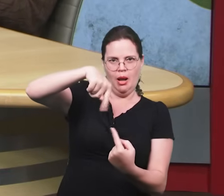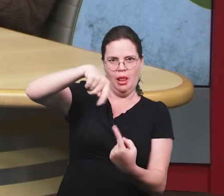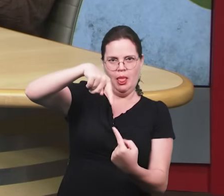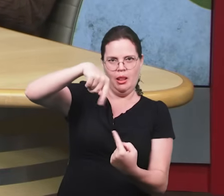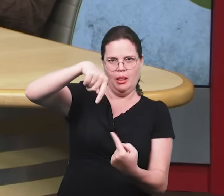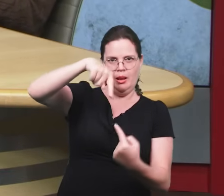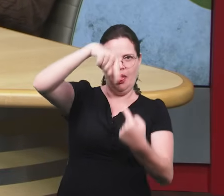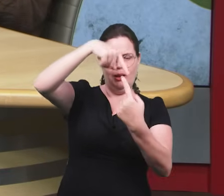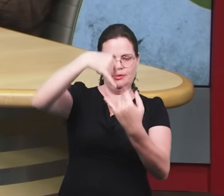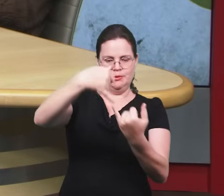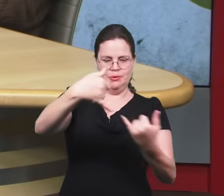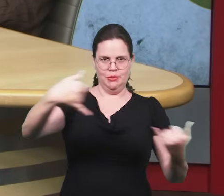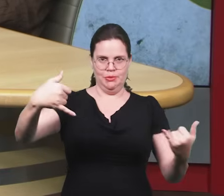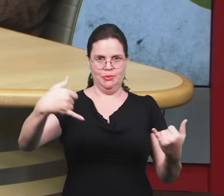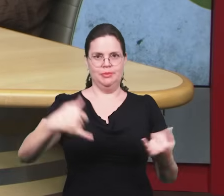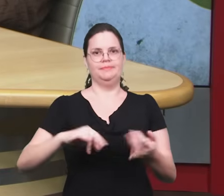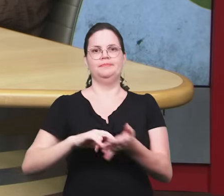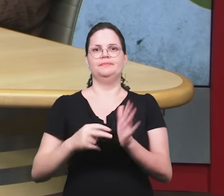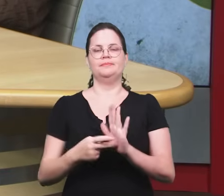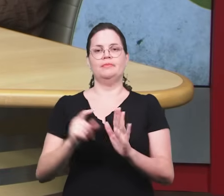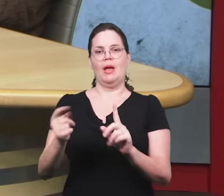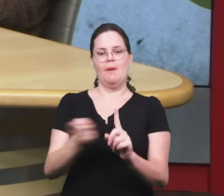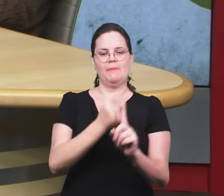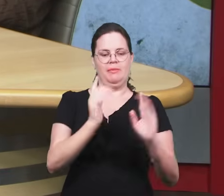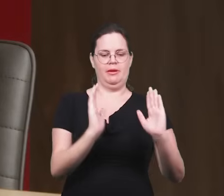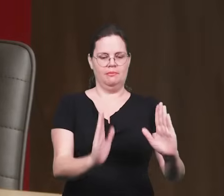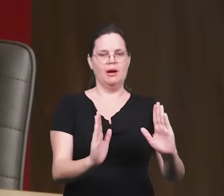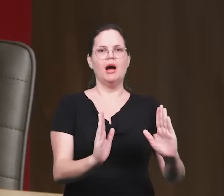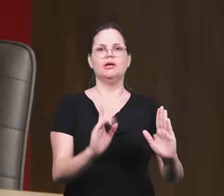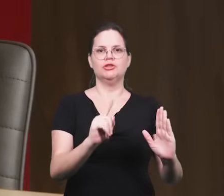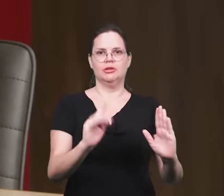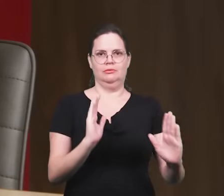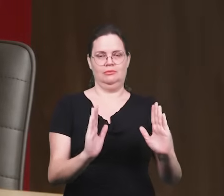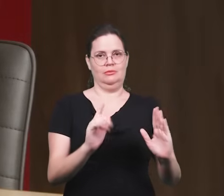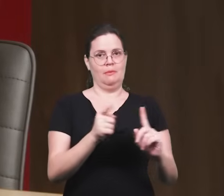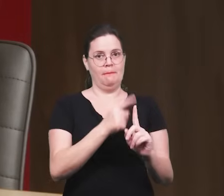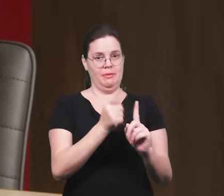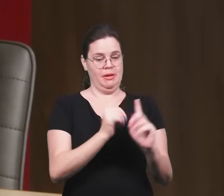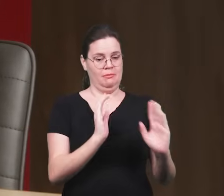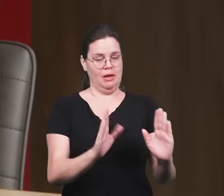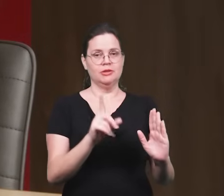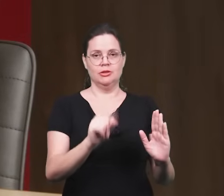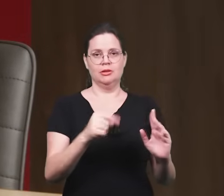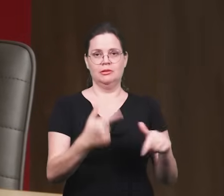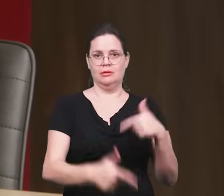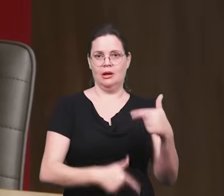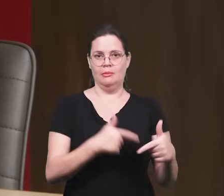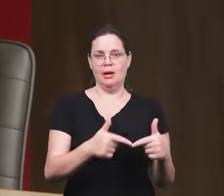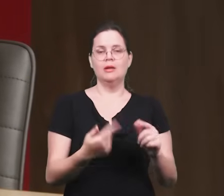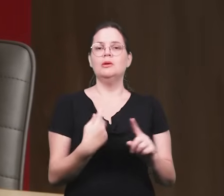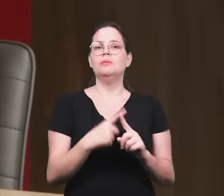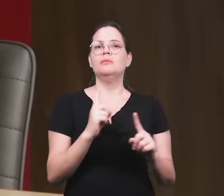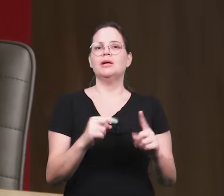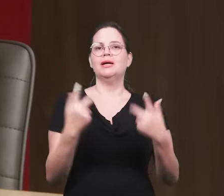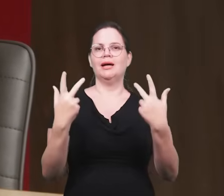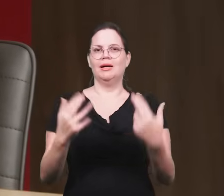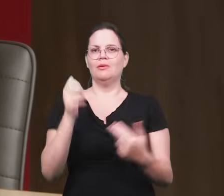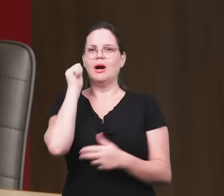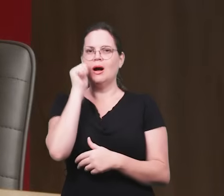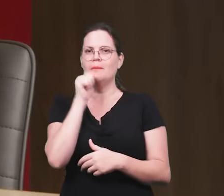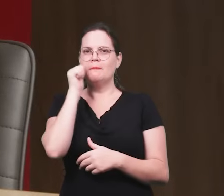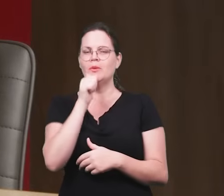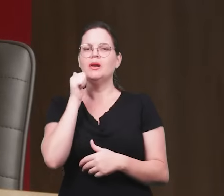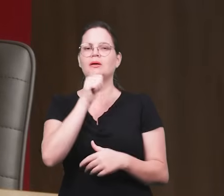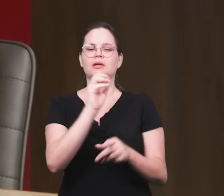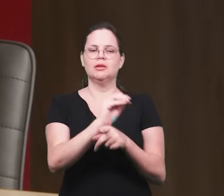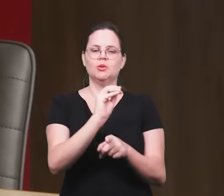forma voluntária. E existe, Andréia, né, um aspecto que é a característica da mulher de edificação, que edifica o